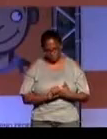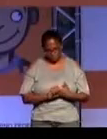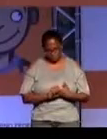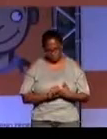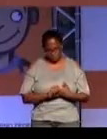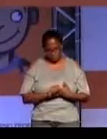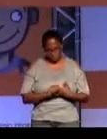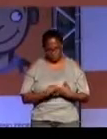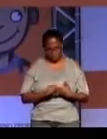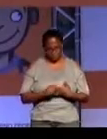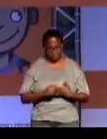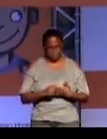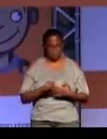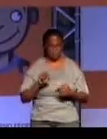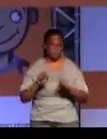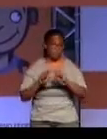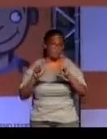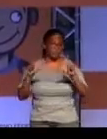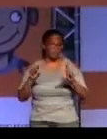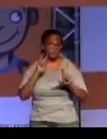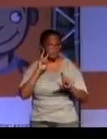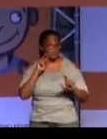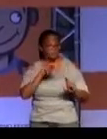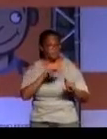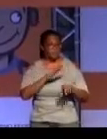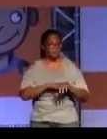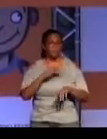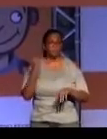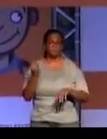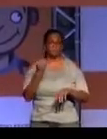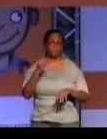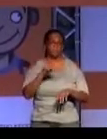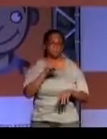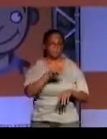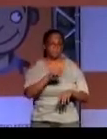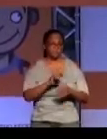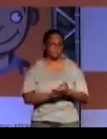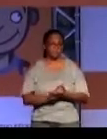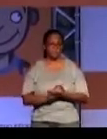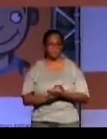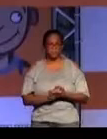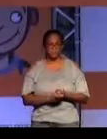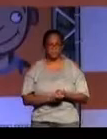E aqui um quadro absolutamente importante para mostrar para vocês,